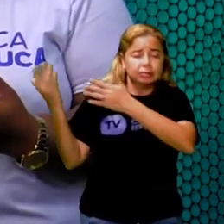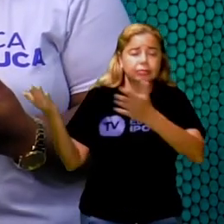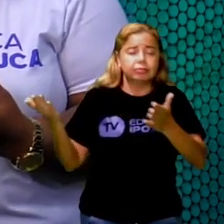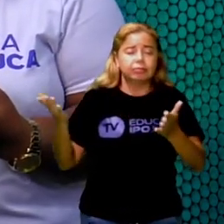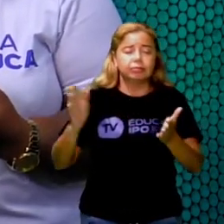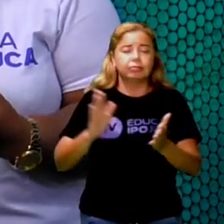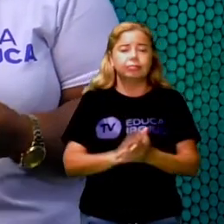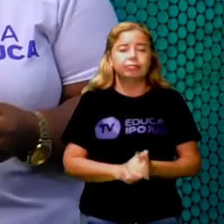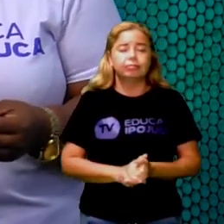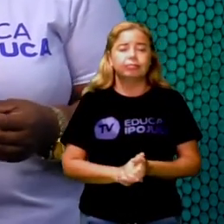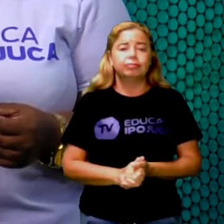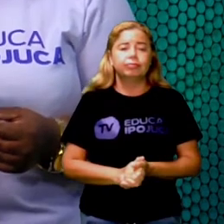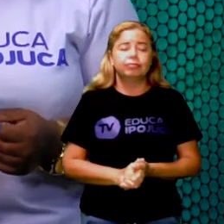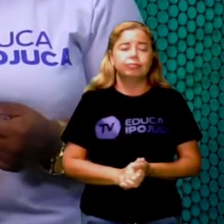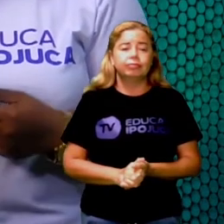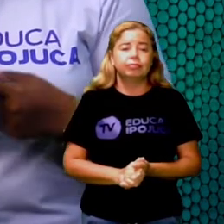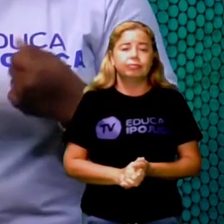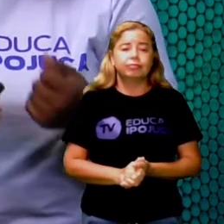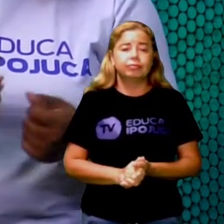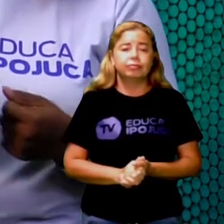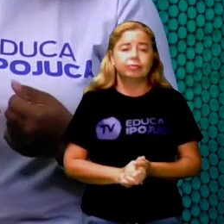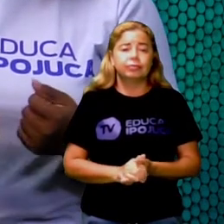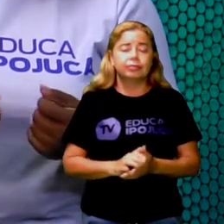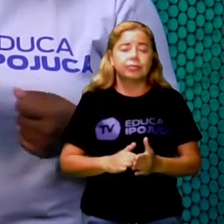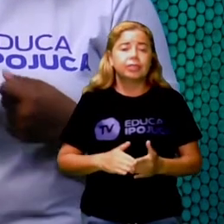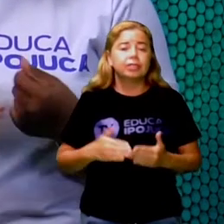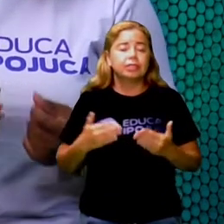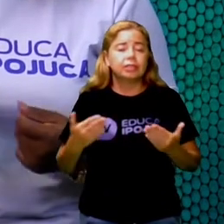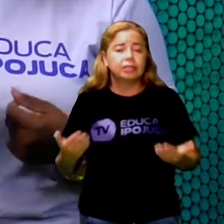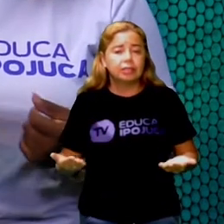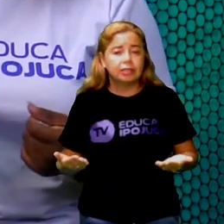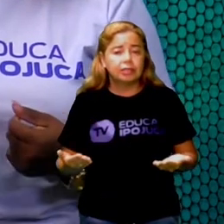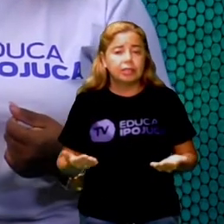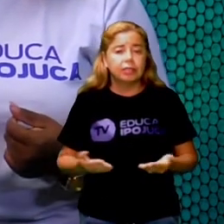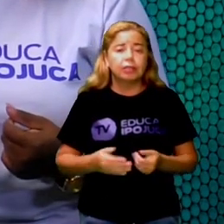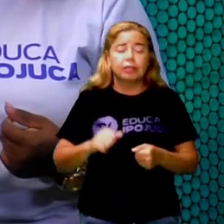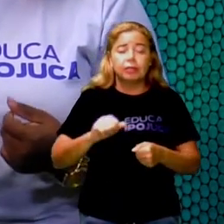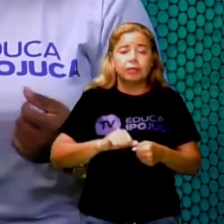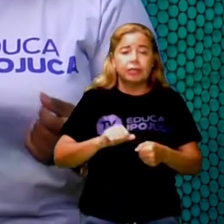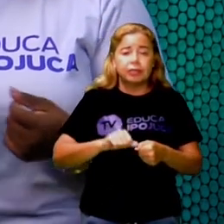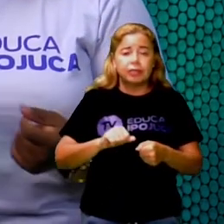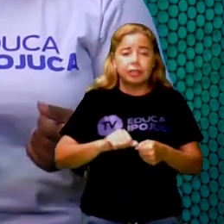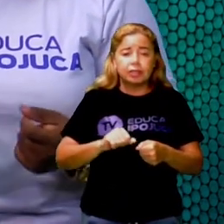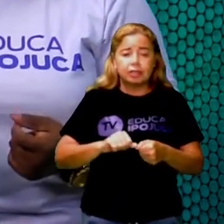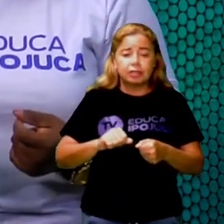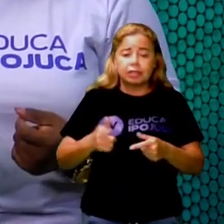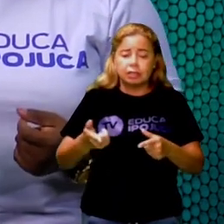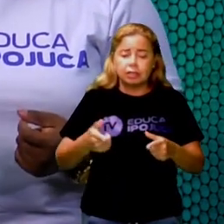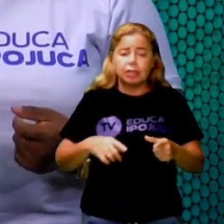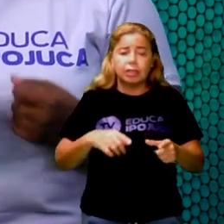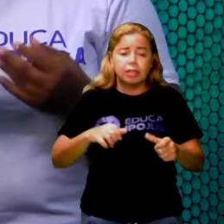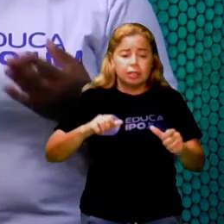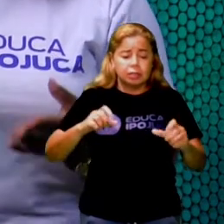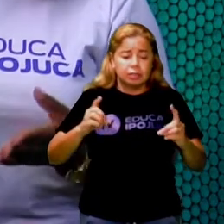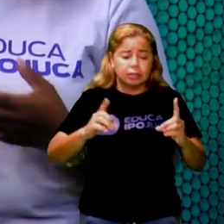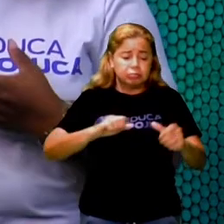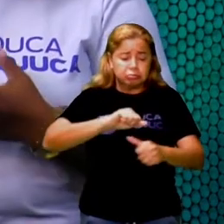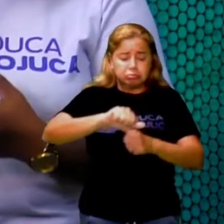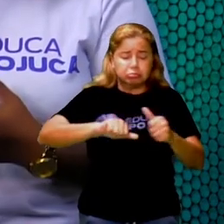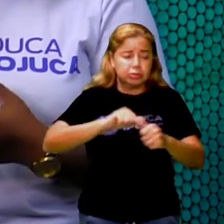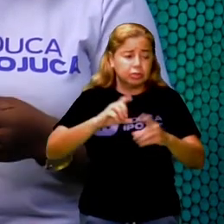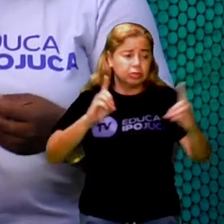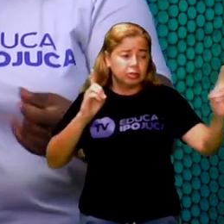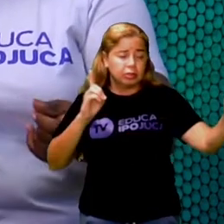de produto e realizava essa comercialização entre si.